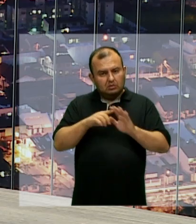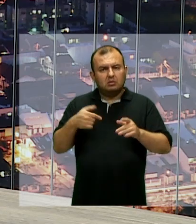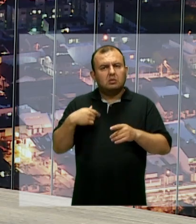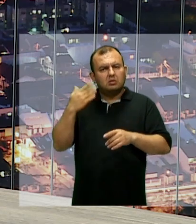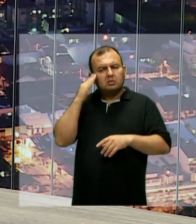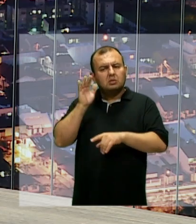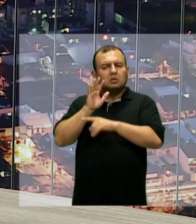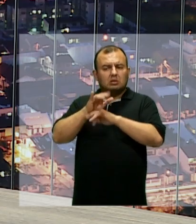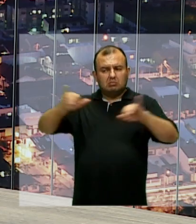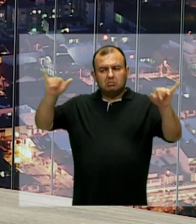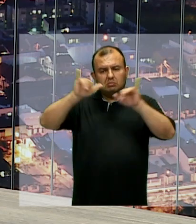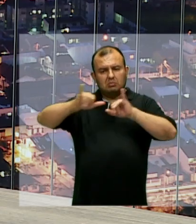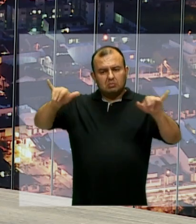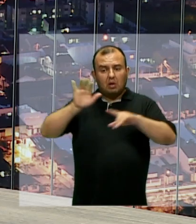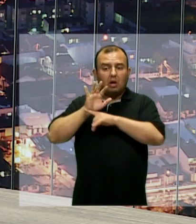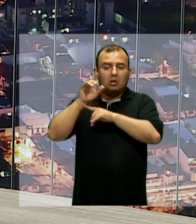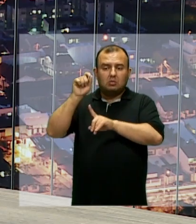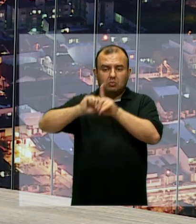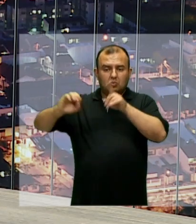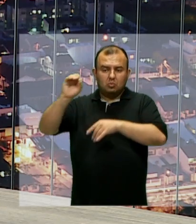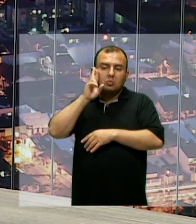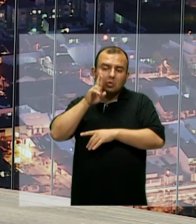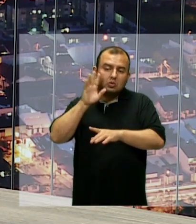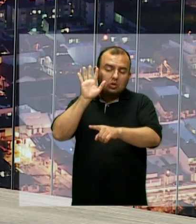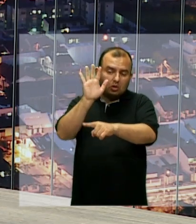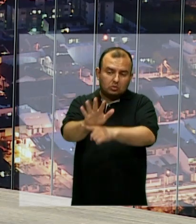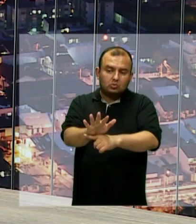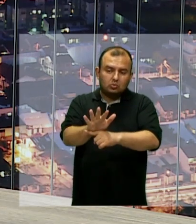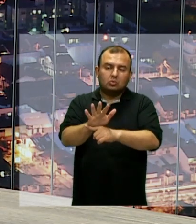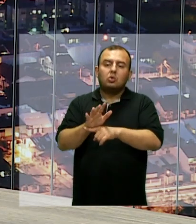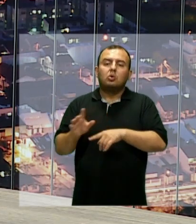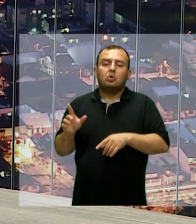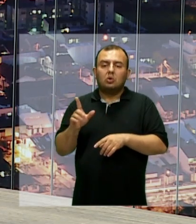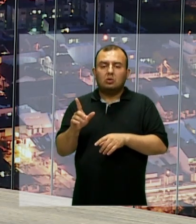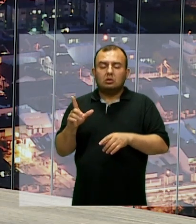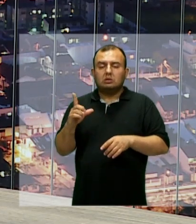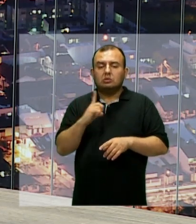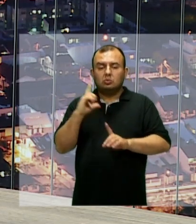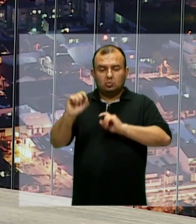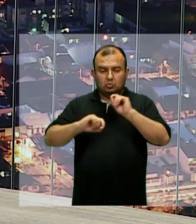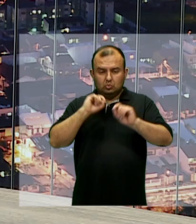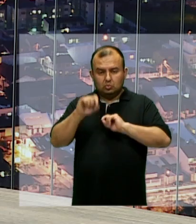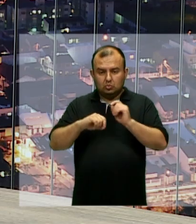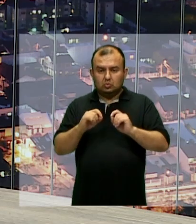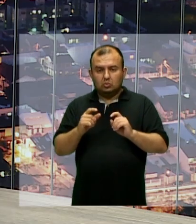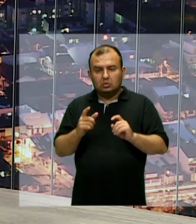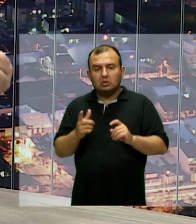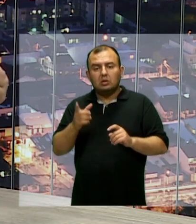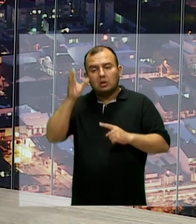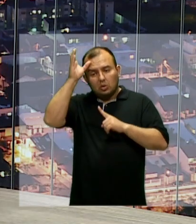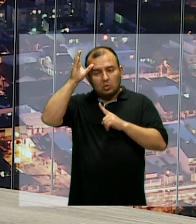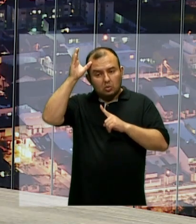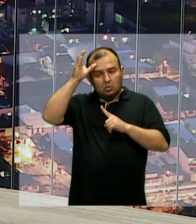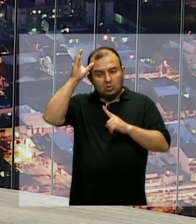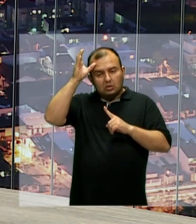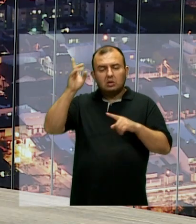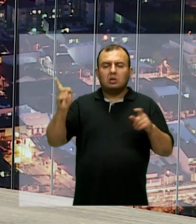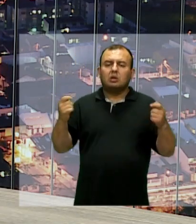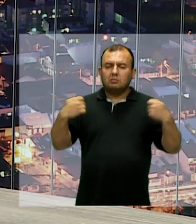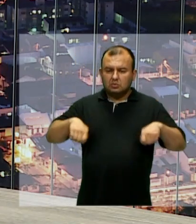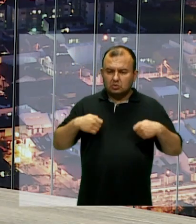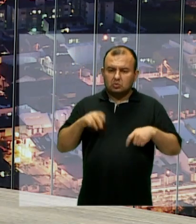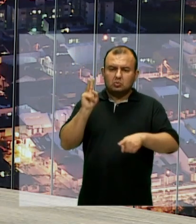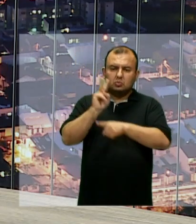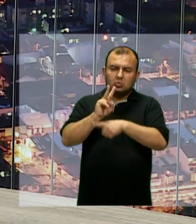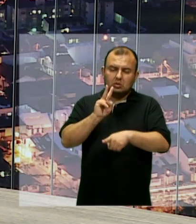ajudou as campanhas do Outubro Rosa a se colocar essa conscientização de que é preciso cuidado